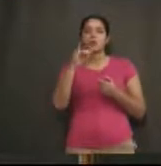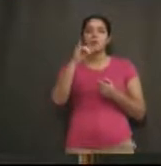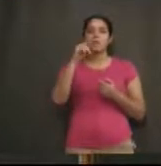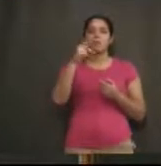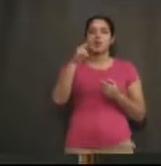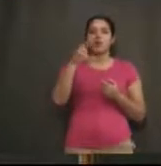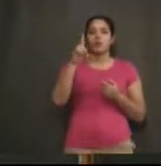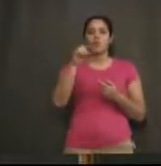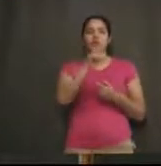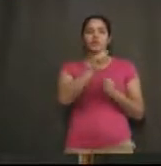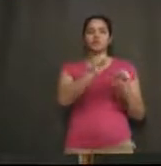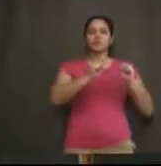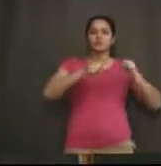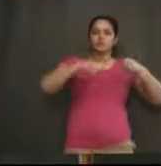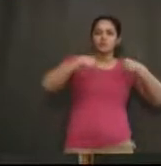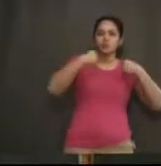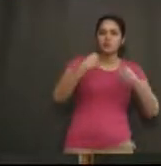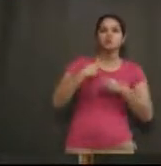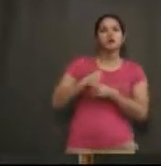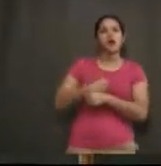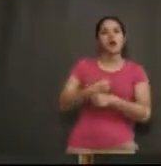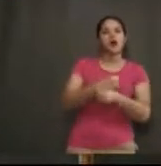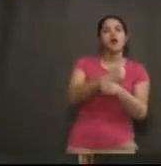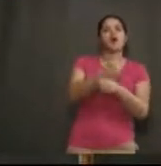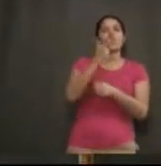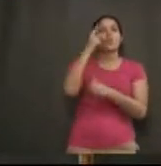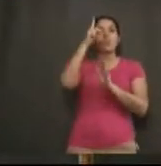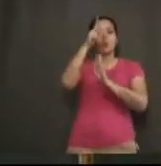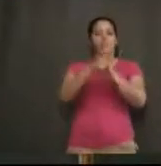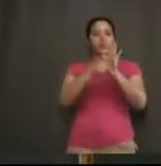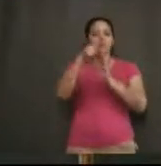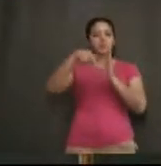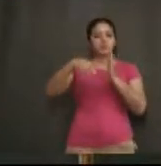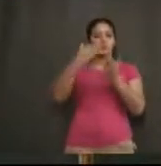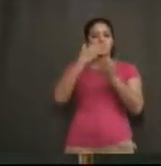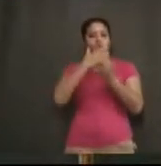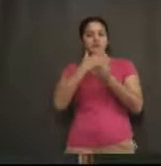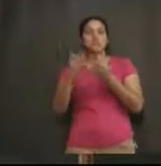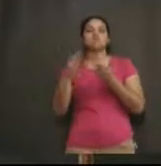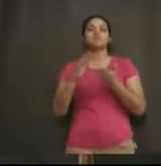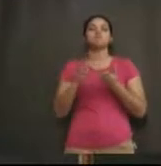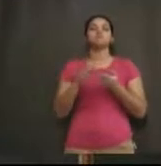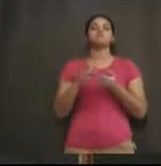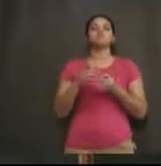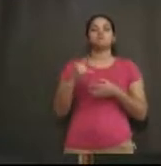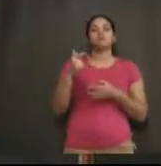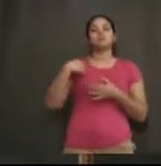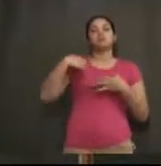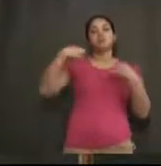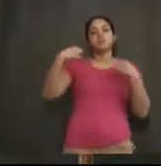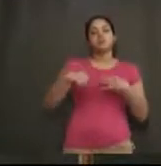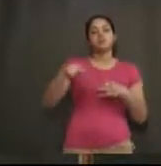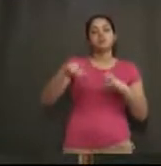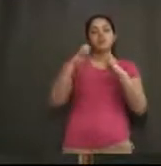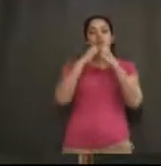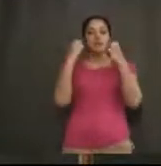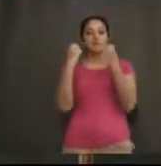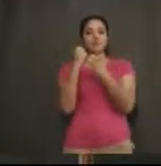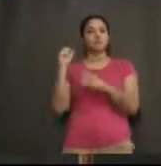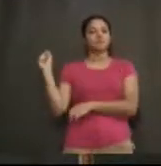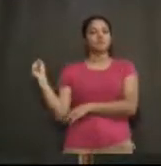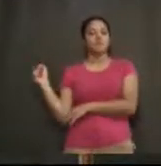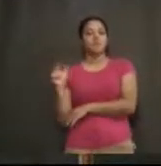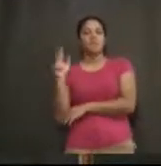bom tempo nesse projeto, está à frente, e tenho certeza que vai ser assim, de grande valia, vai